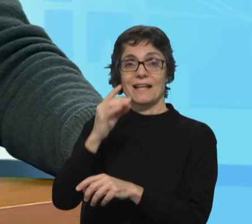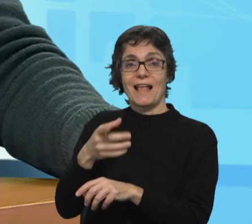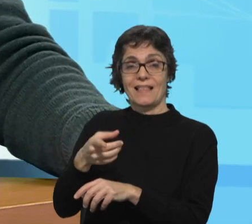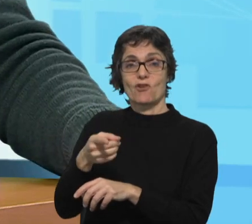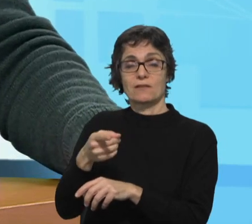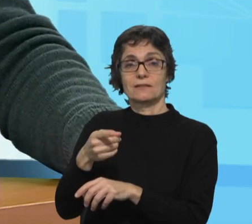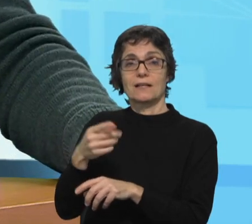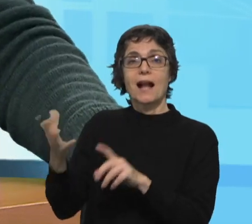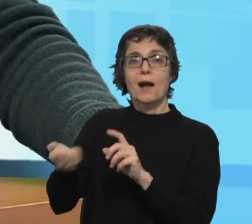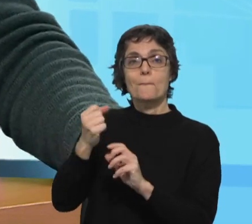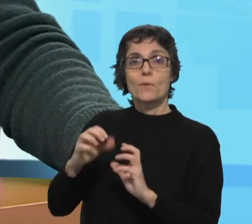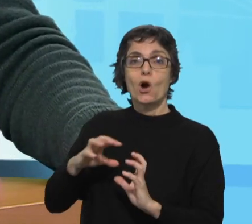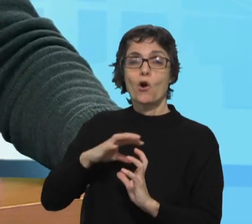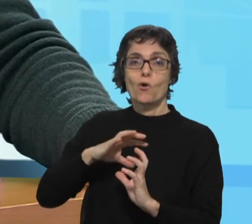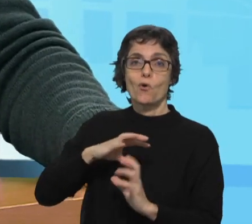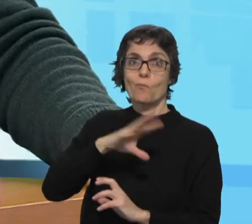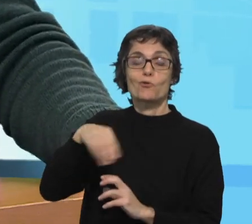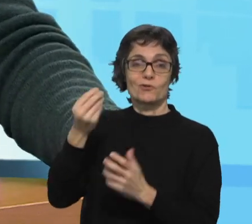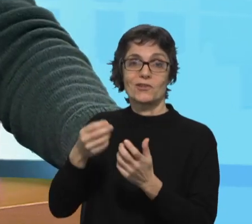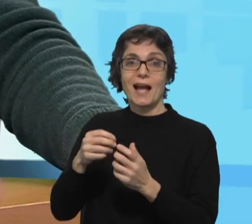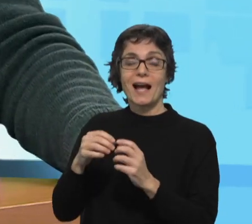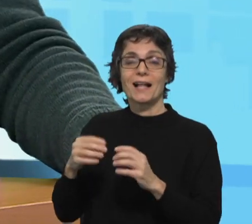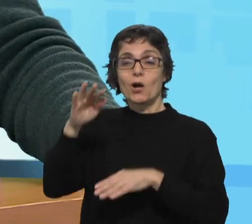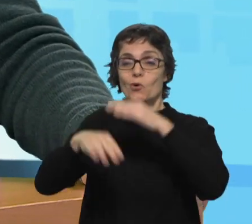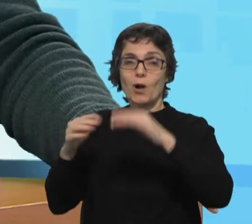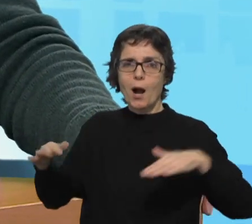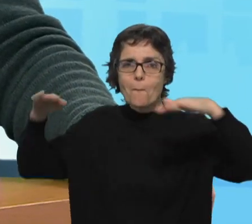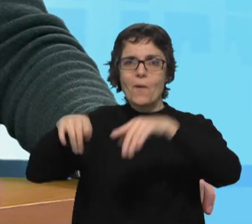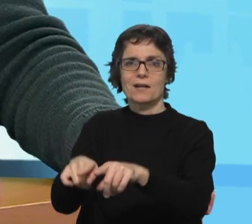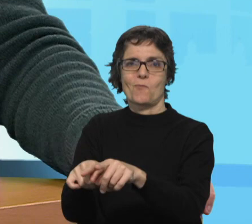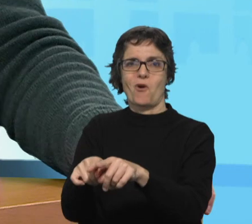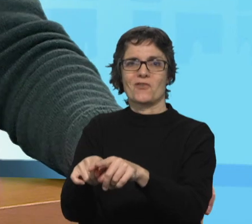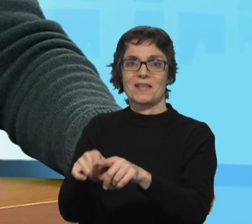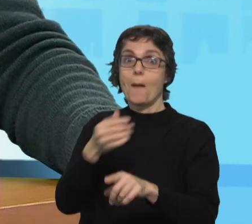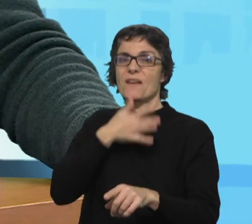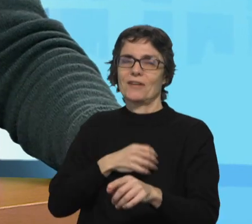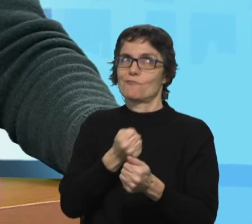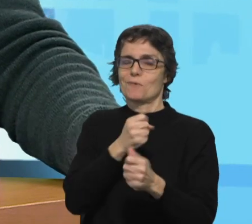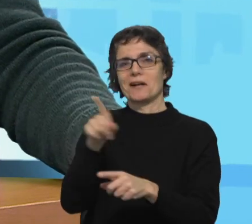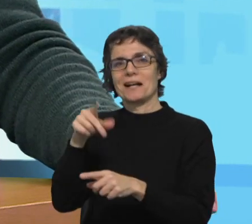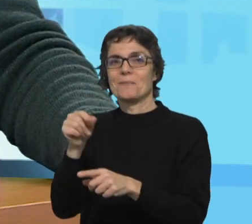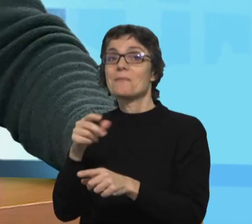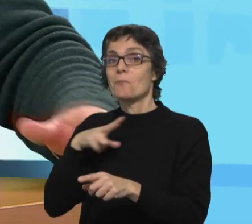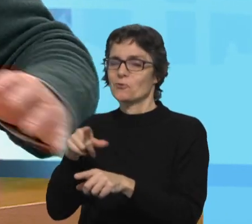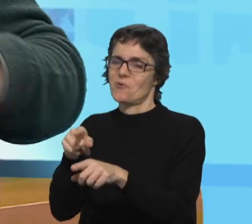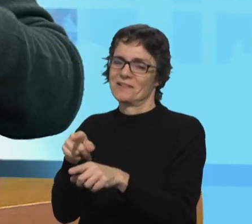da mariposa. É do Benfica, o homem. Ainda bem. Mas sobretudo é de Portugal. Aliás, ele diz